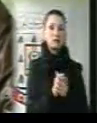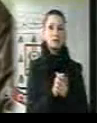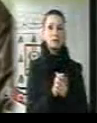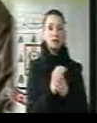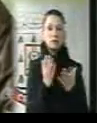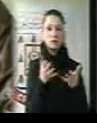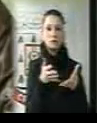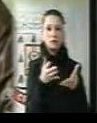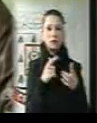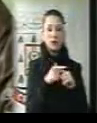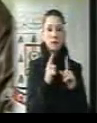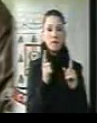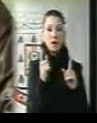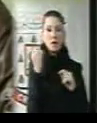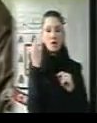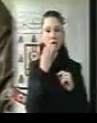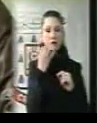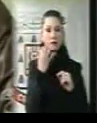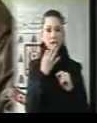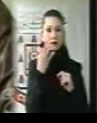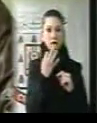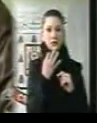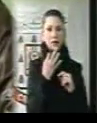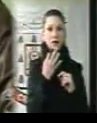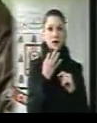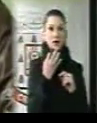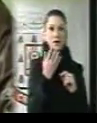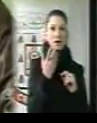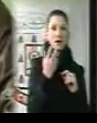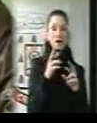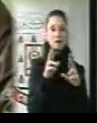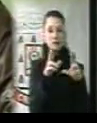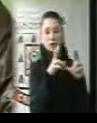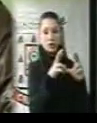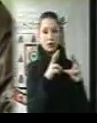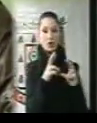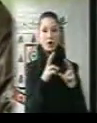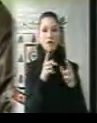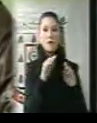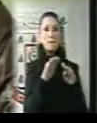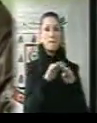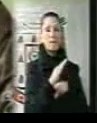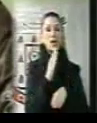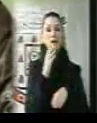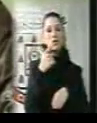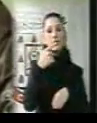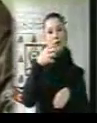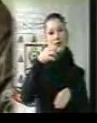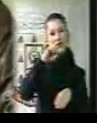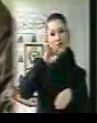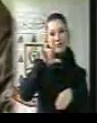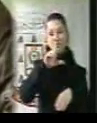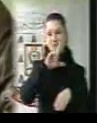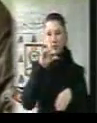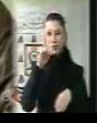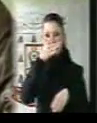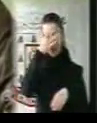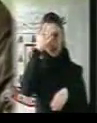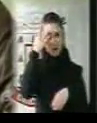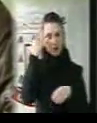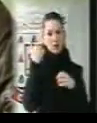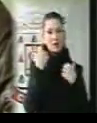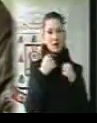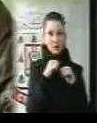exatamente hoje, mas com certeza na região tem mais de 20 mil moradores que vão